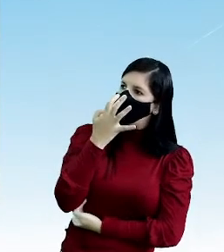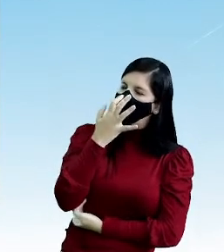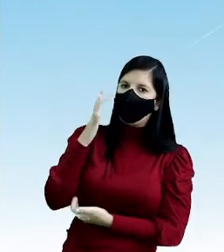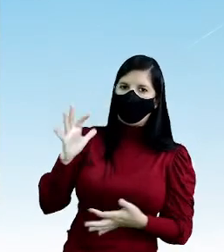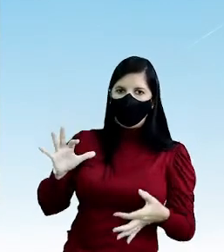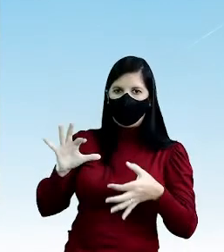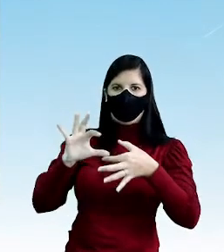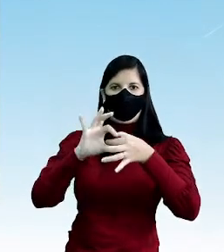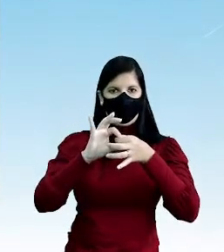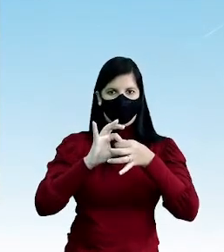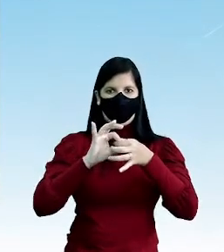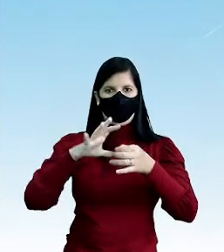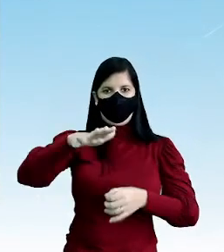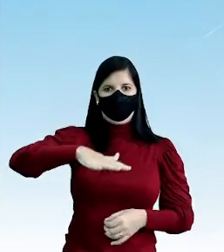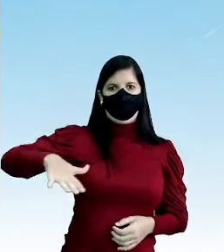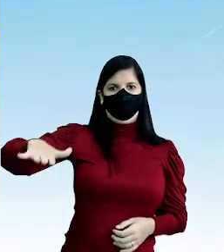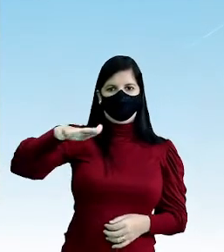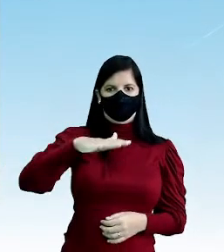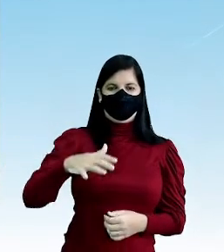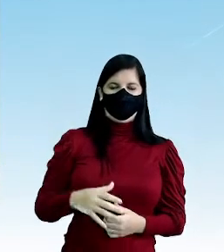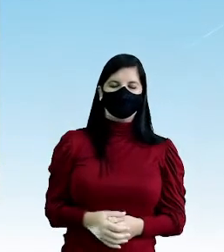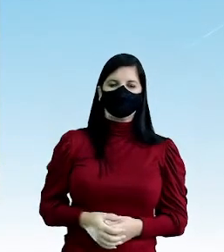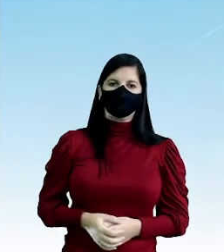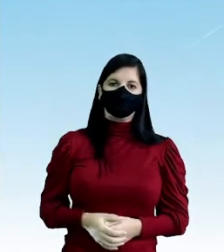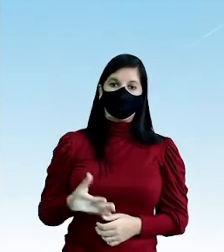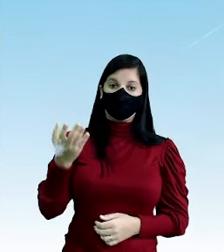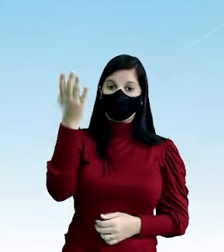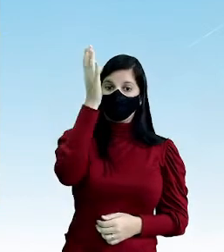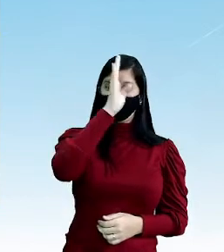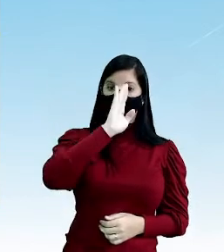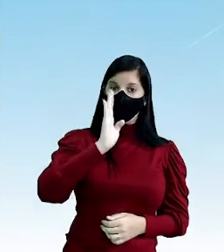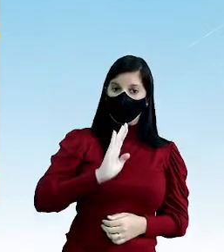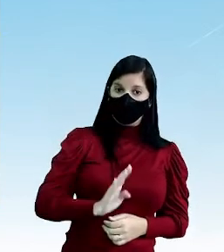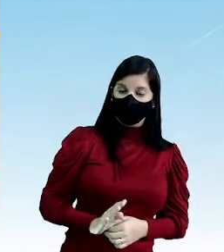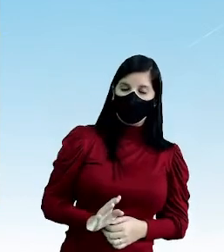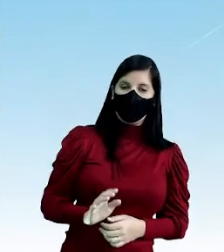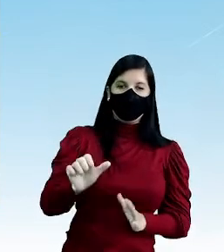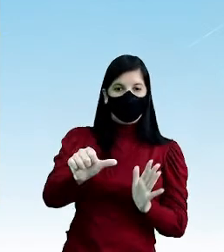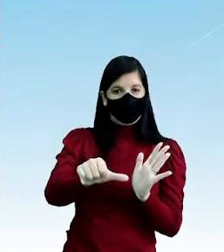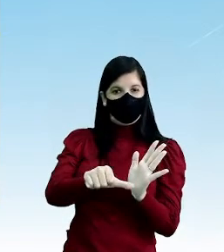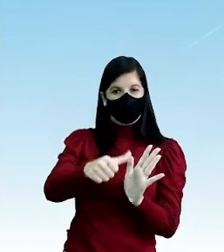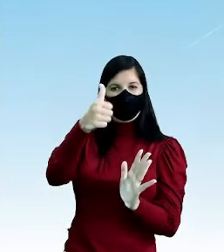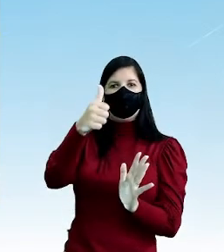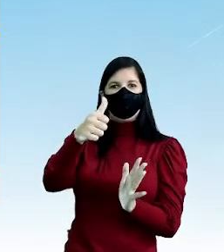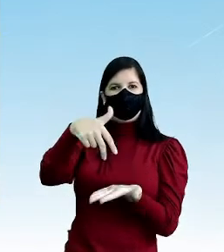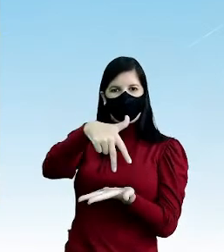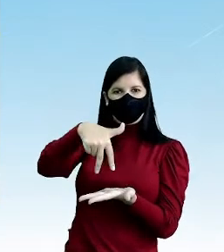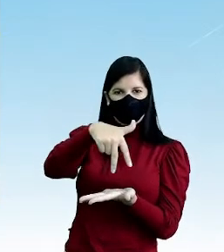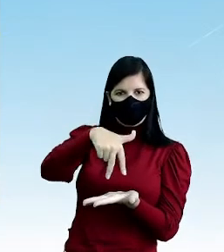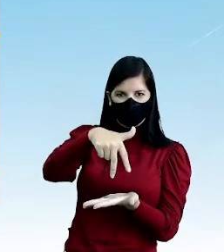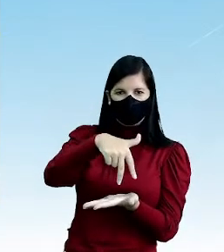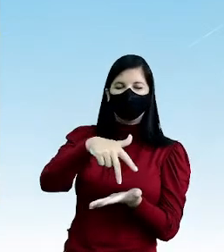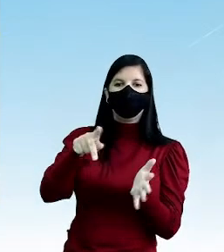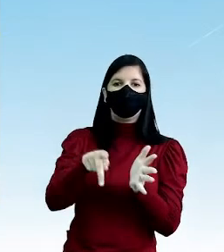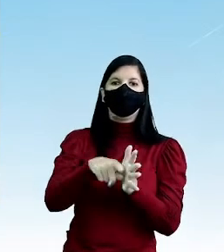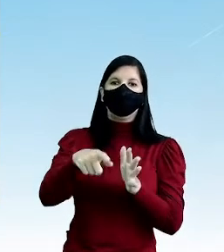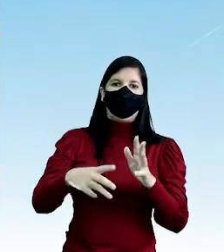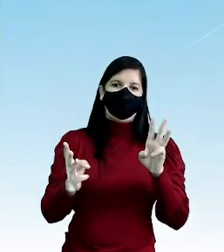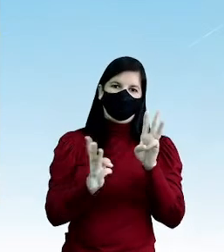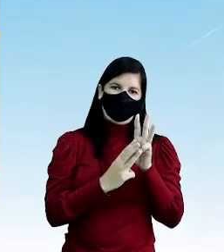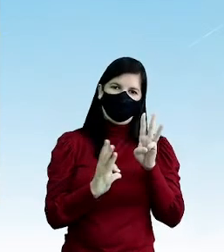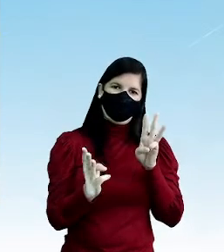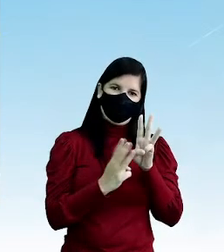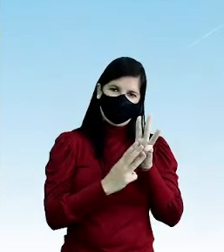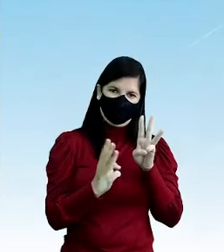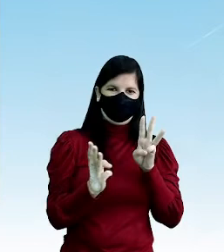integrar, né, com o meio. No Brasil, as primeiras danças são de rituais indígenas, né? Como eu falei